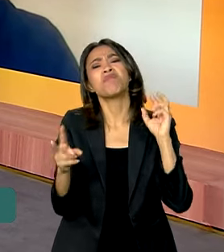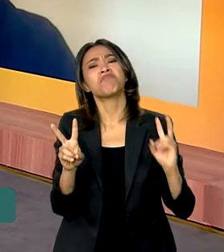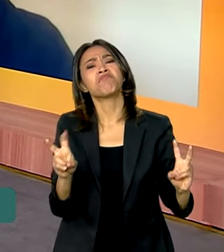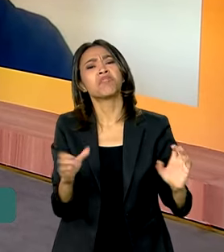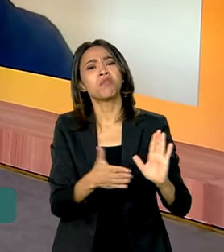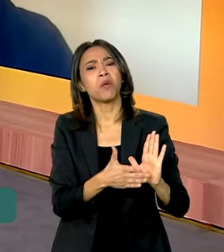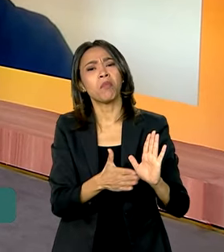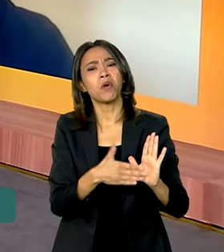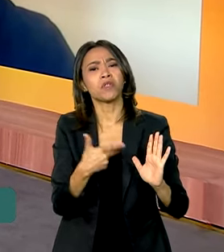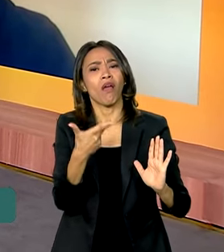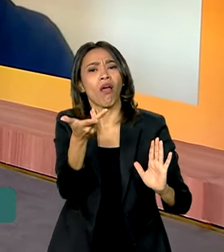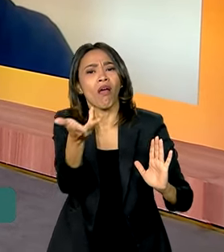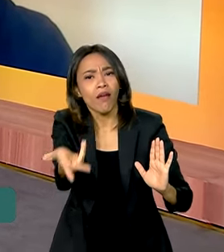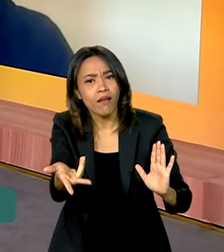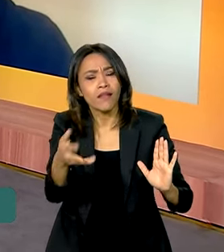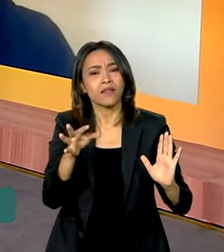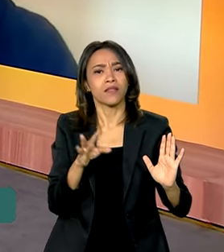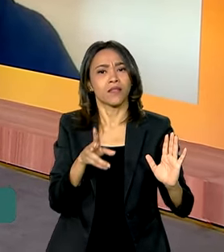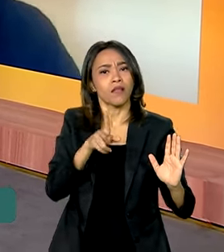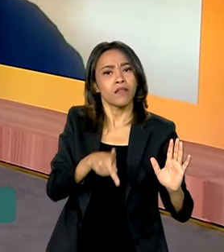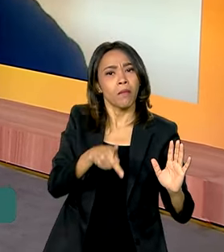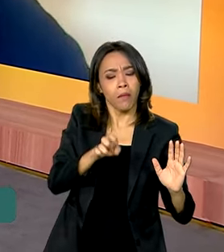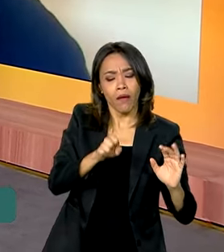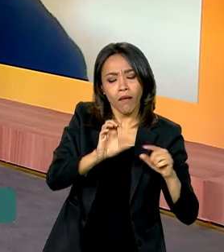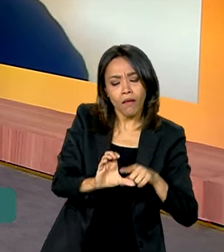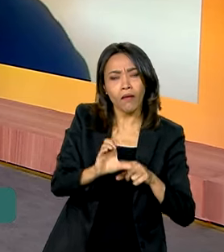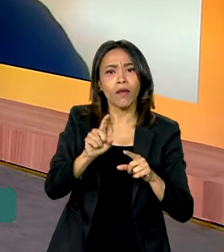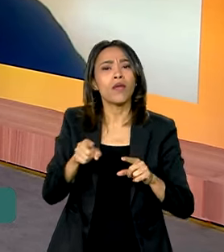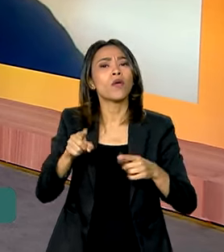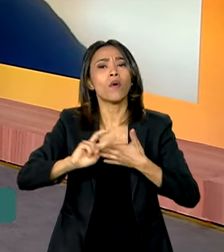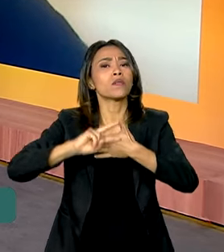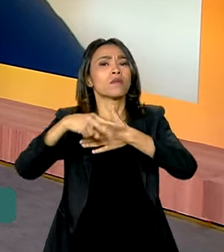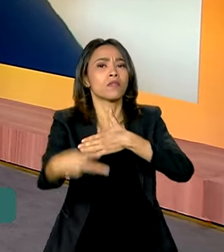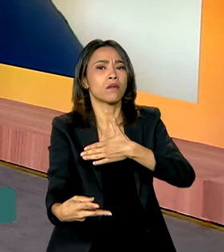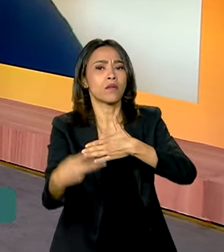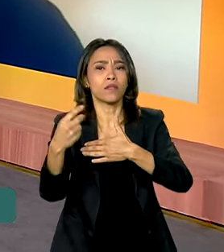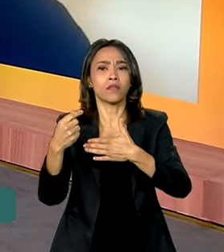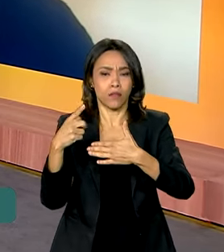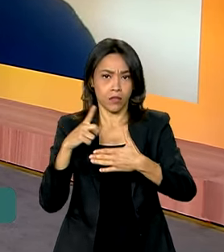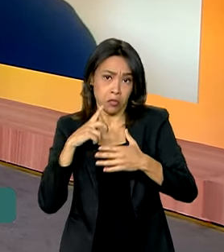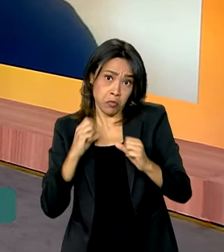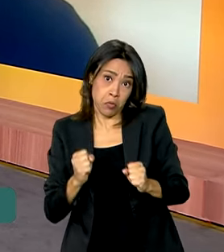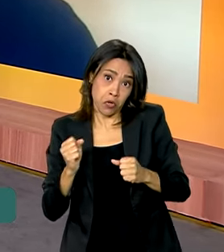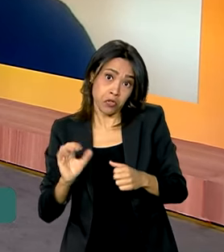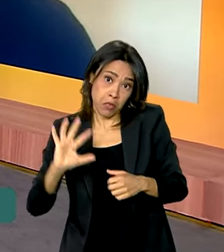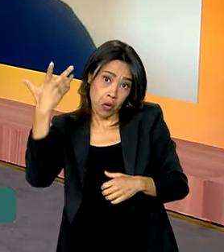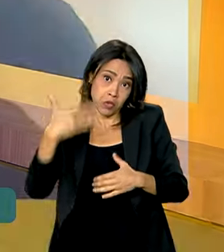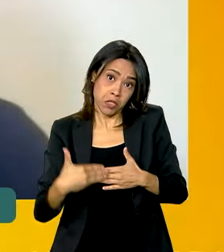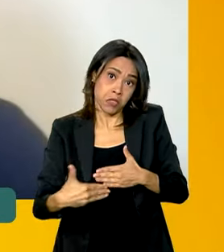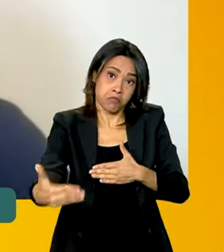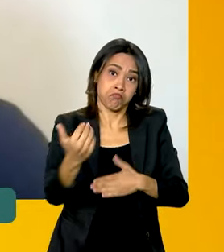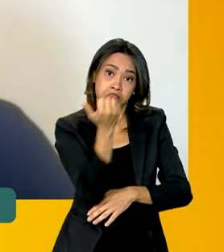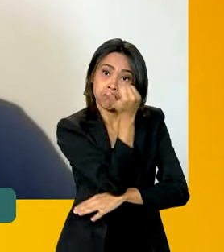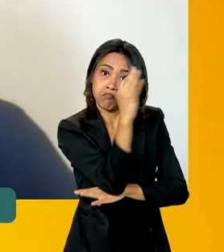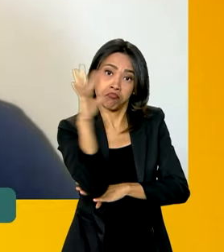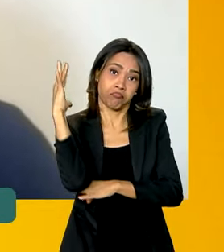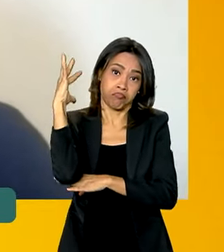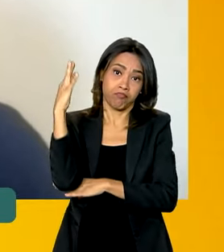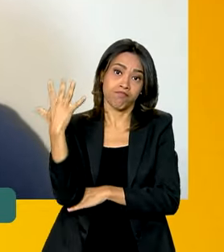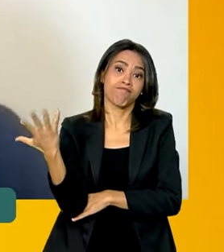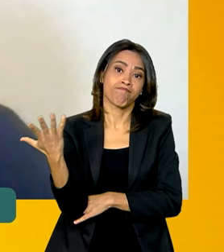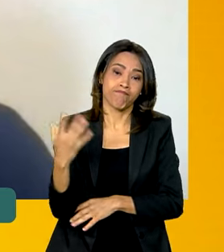emenda à Constituição e que efeitos ela pode ter para o meio ambiente, diretora. Então, essa PEC,